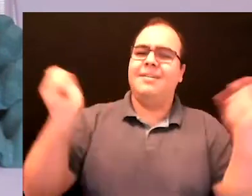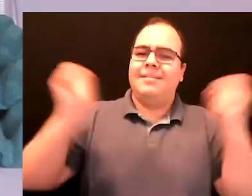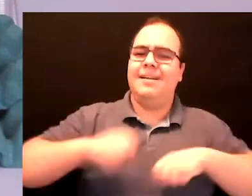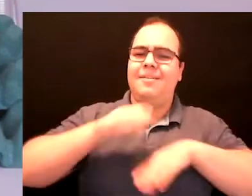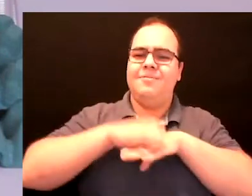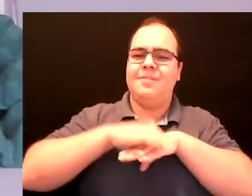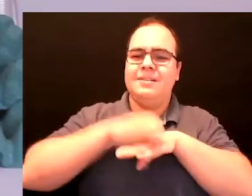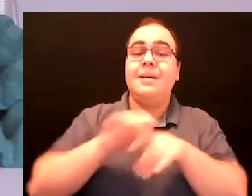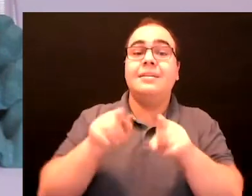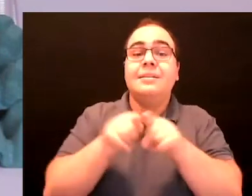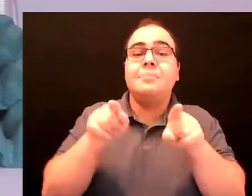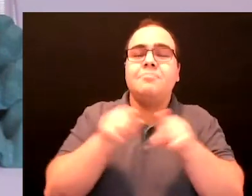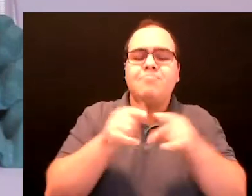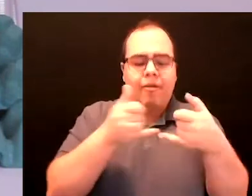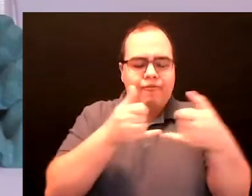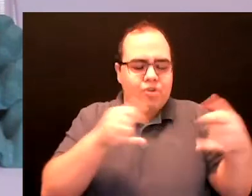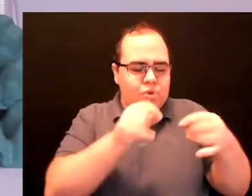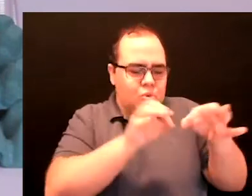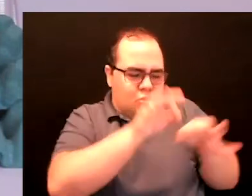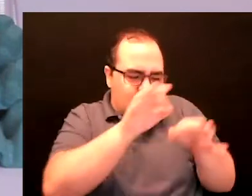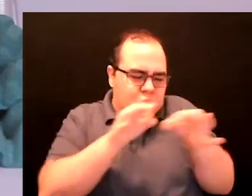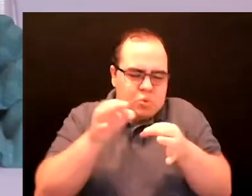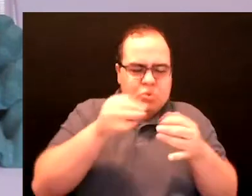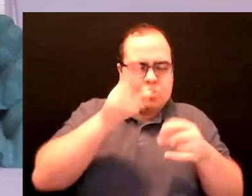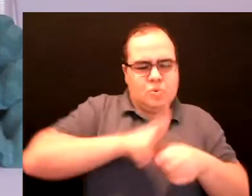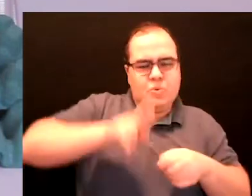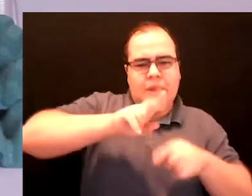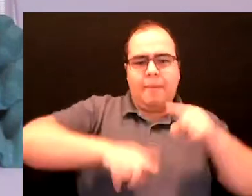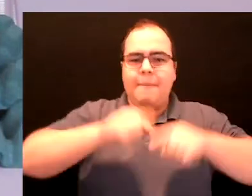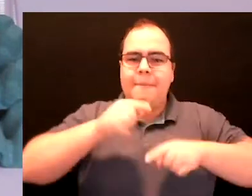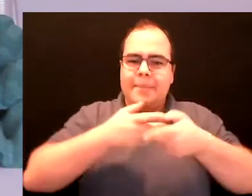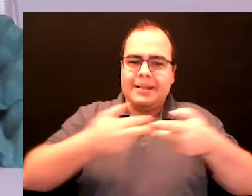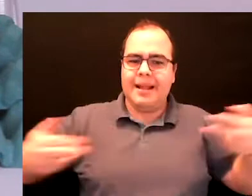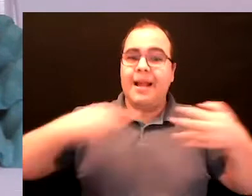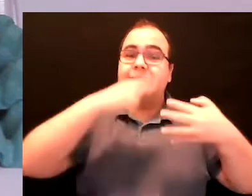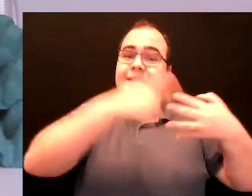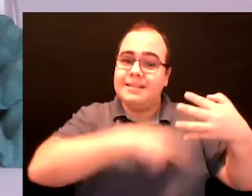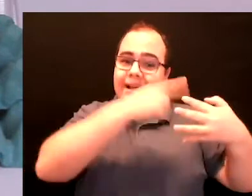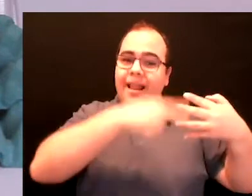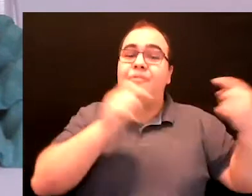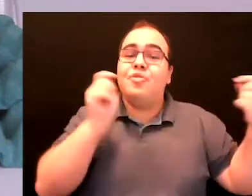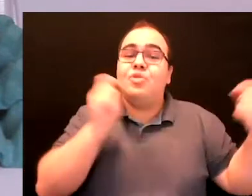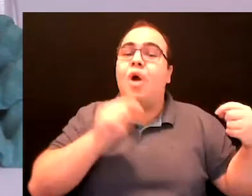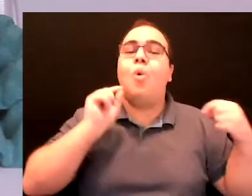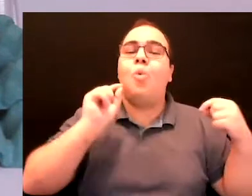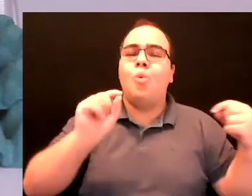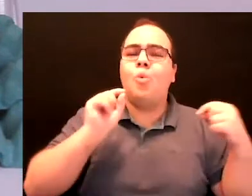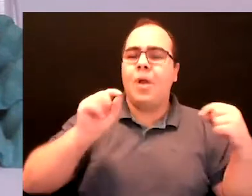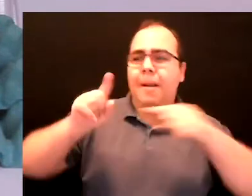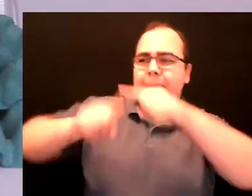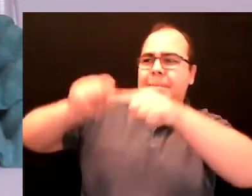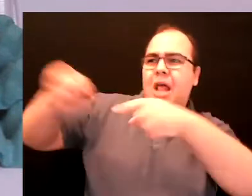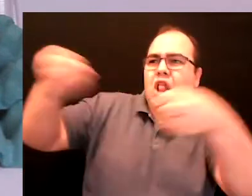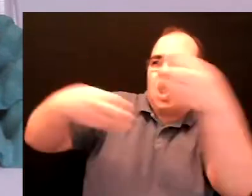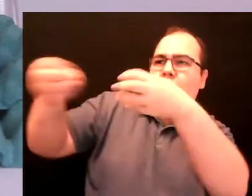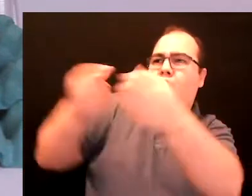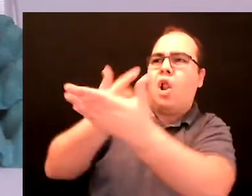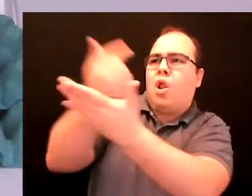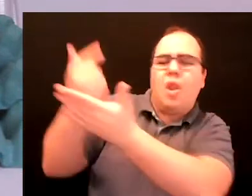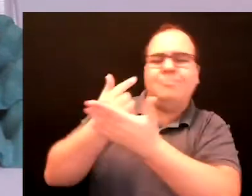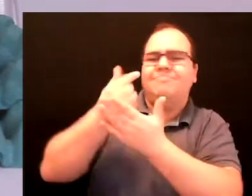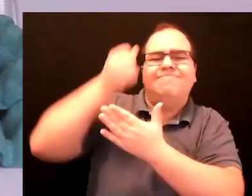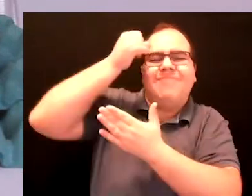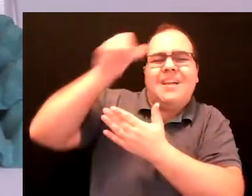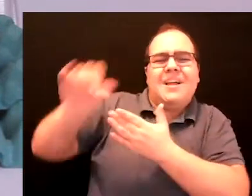importância de se utilizar esses materiais recicláveis e reutilizáveis é que a gente reduz o consumo de materiais novos e